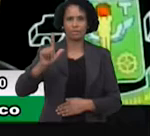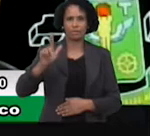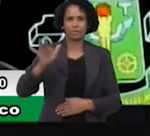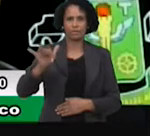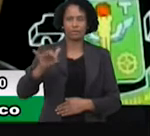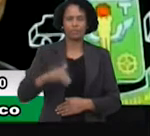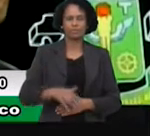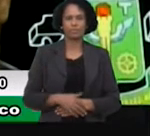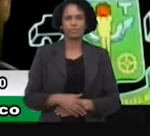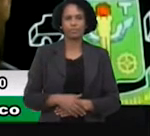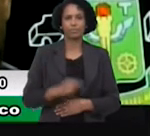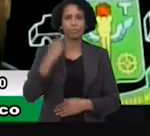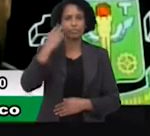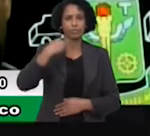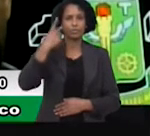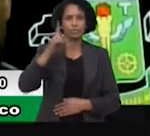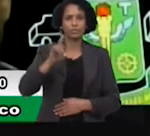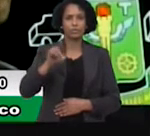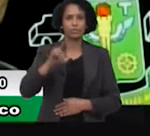vereador Didi.